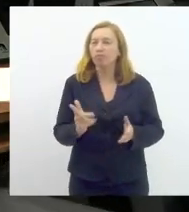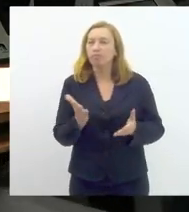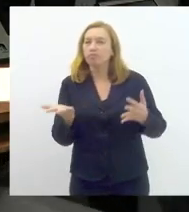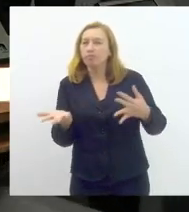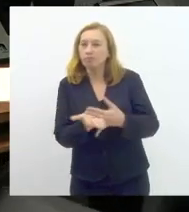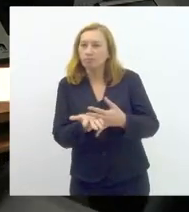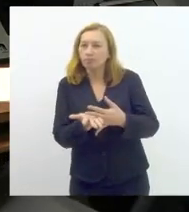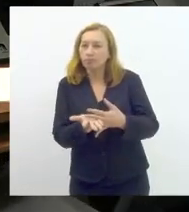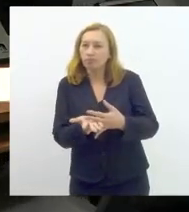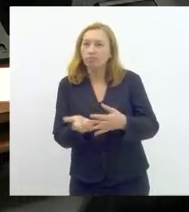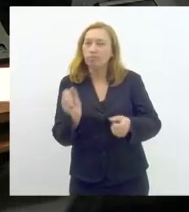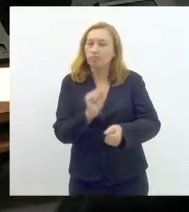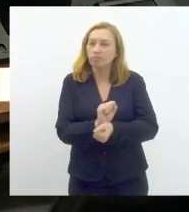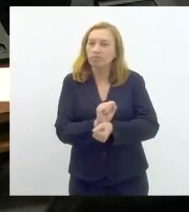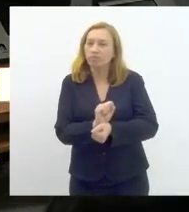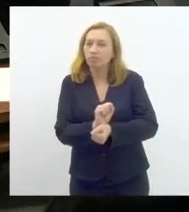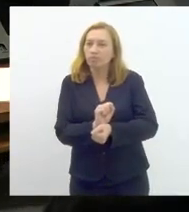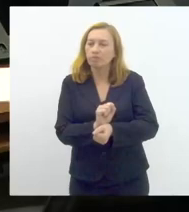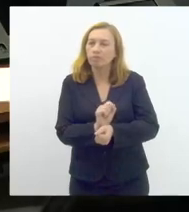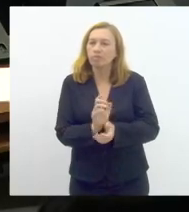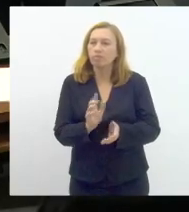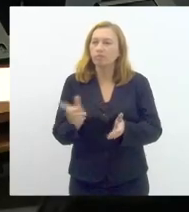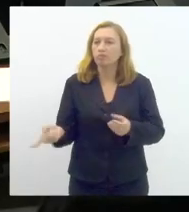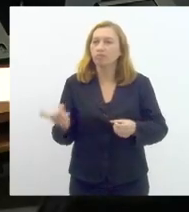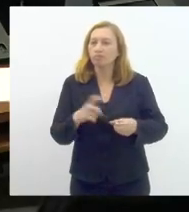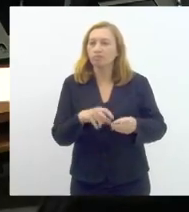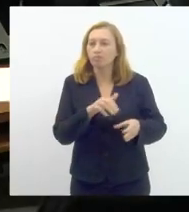a sessão para a contagem dos votos.